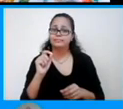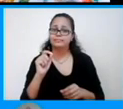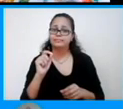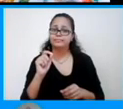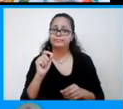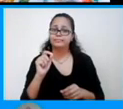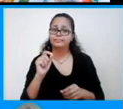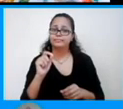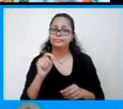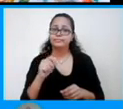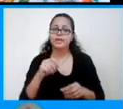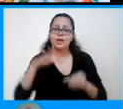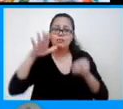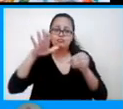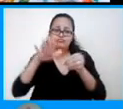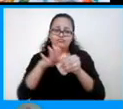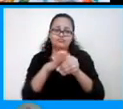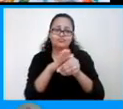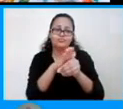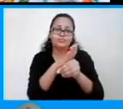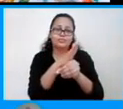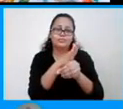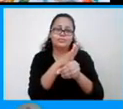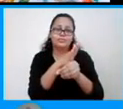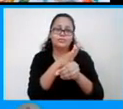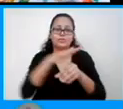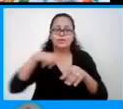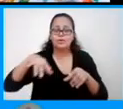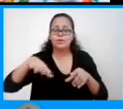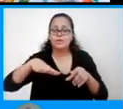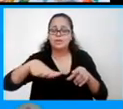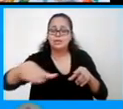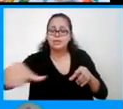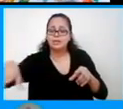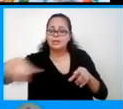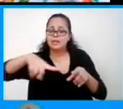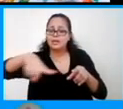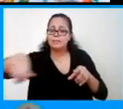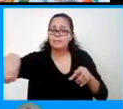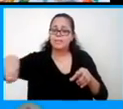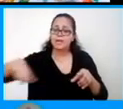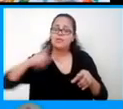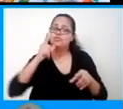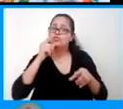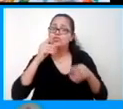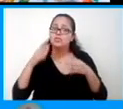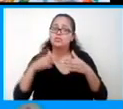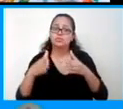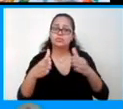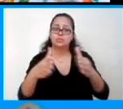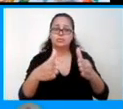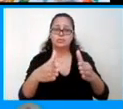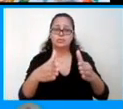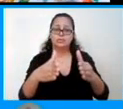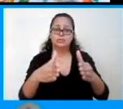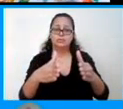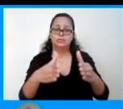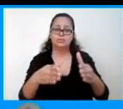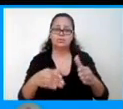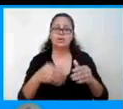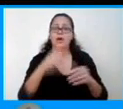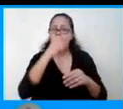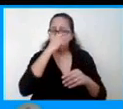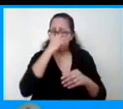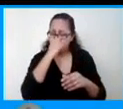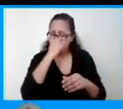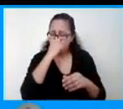a inundação das várzeas, as margens dos rios. Ela é fundamental, então, já que acontece a inundação das margens desses rios, então é